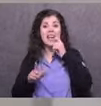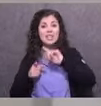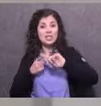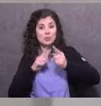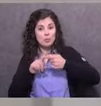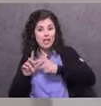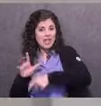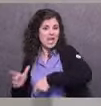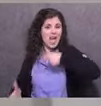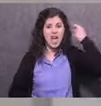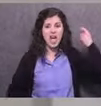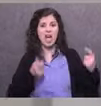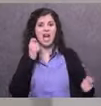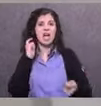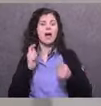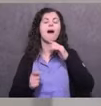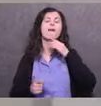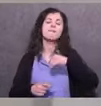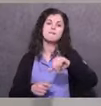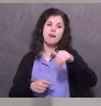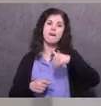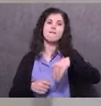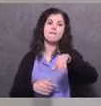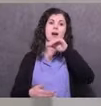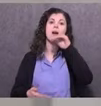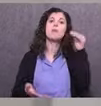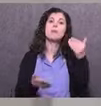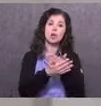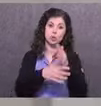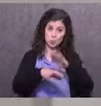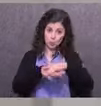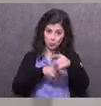espada morrerão à espada.